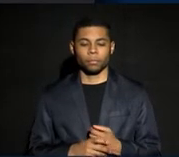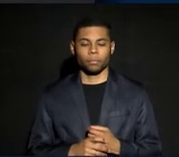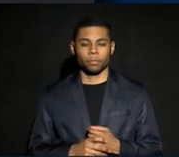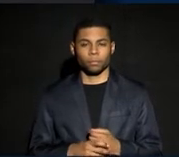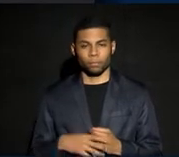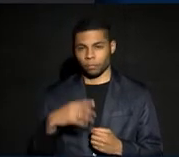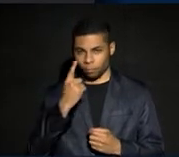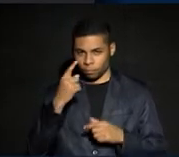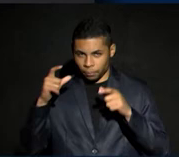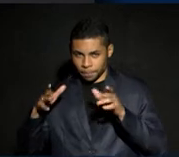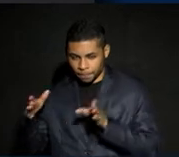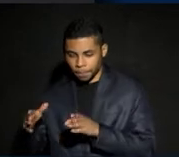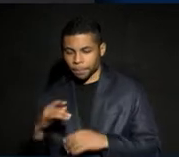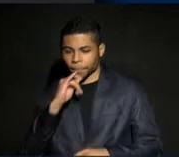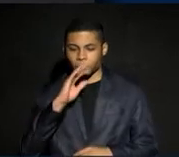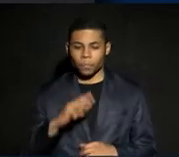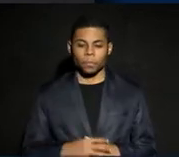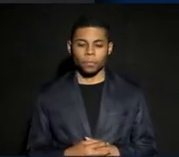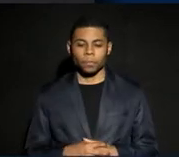é o seguinte, eu